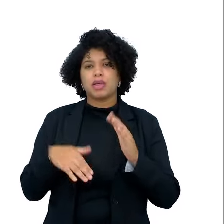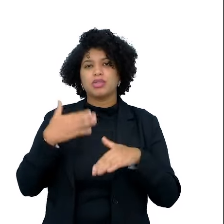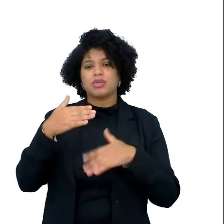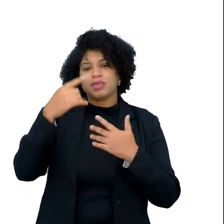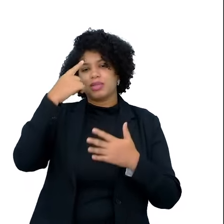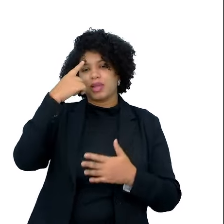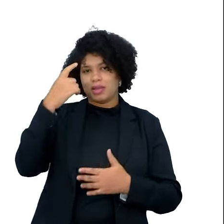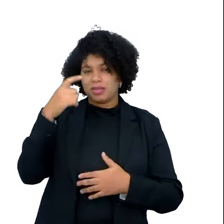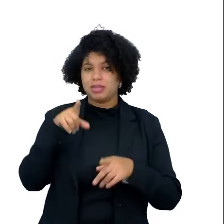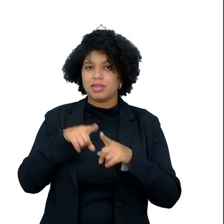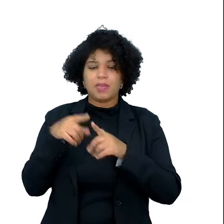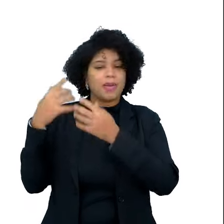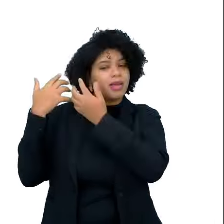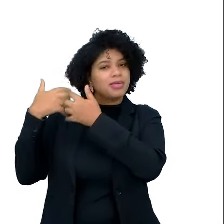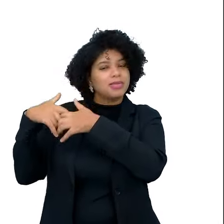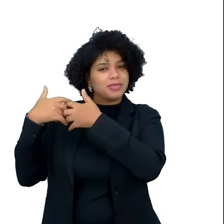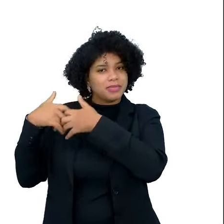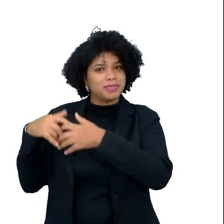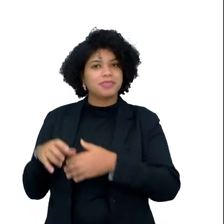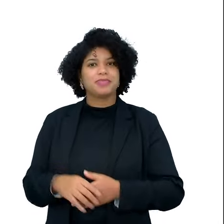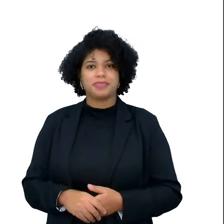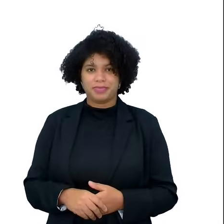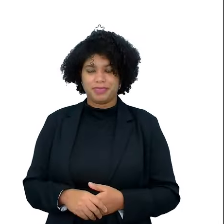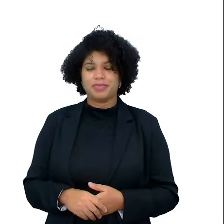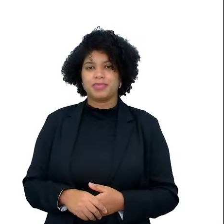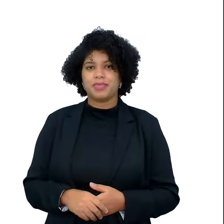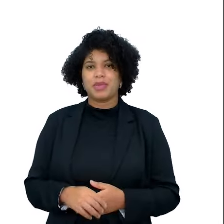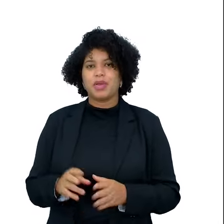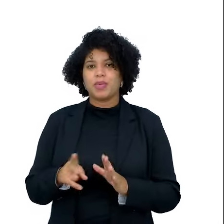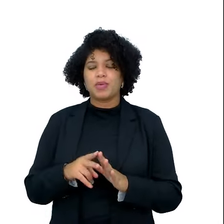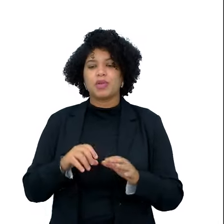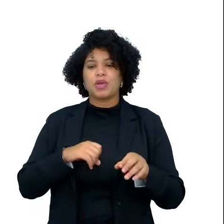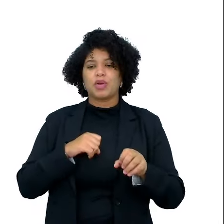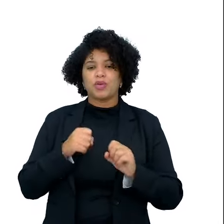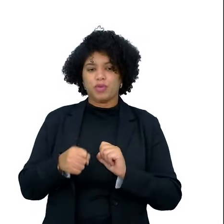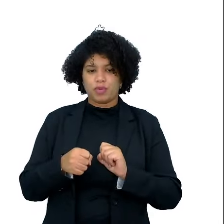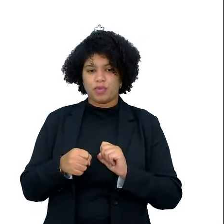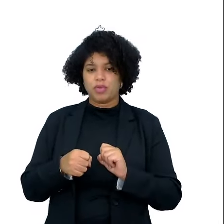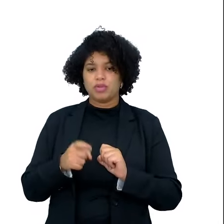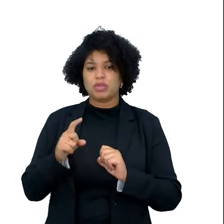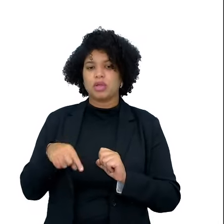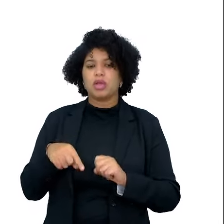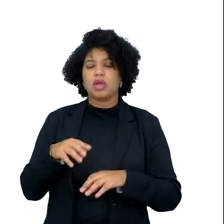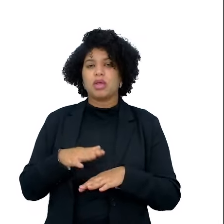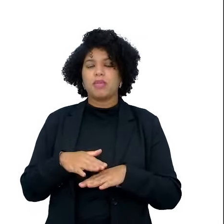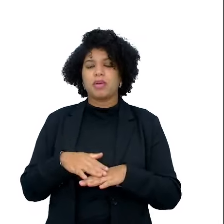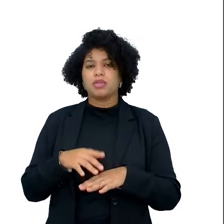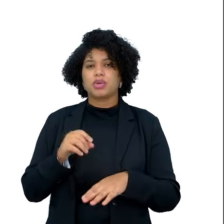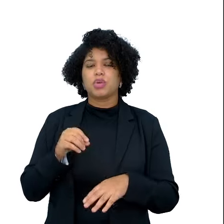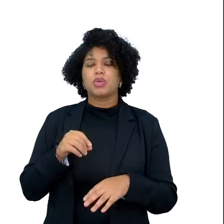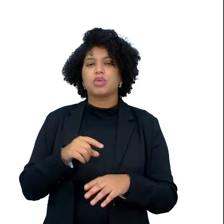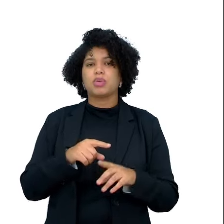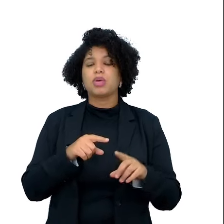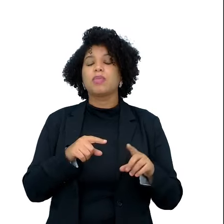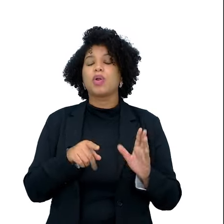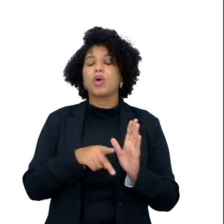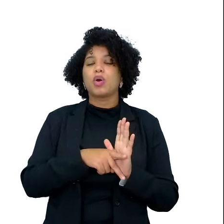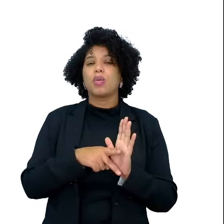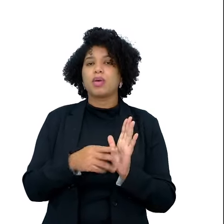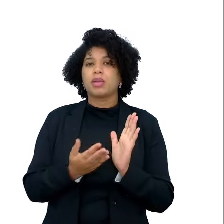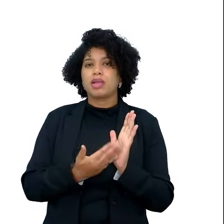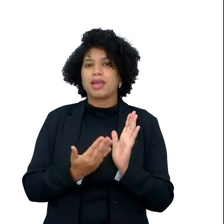desenvolvendo as suas ideias. Então, a cada bloco de formação, na formação anterior, a gente pediu que vocês tivessem um caderno, para que